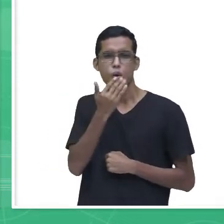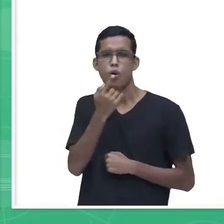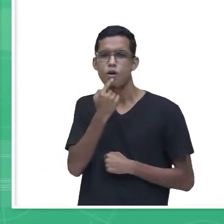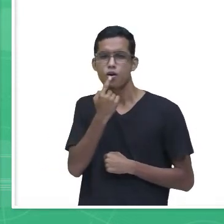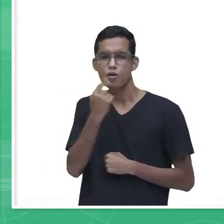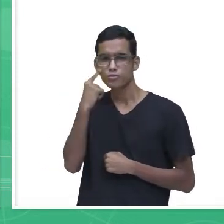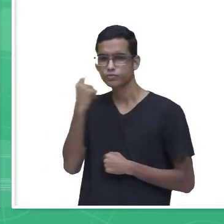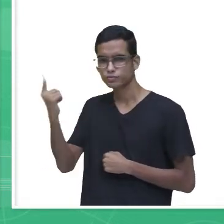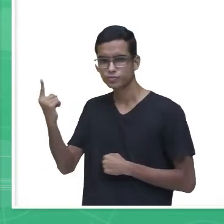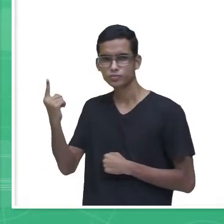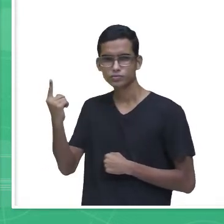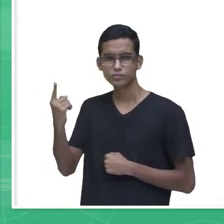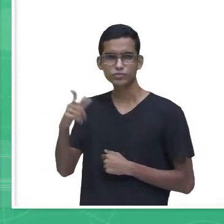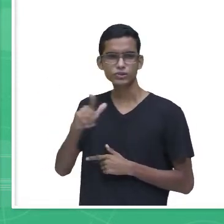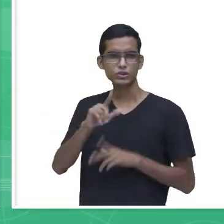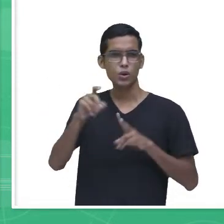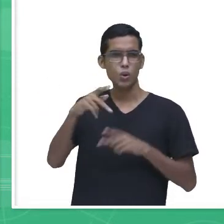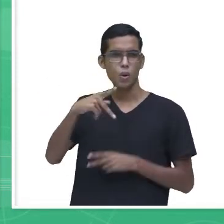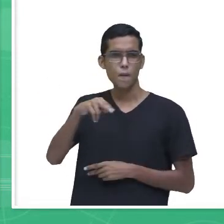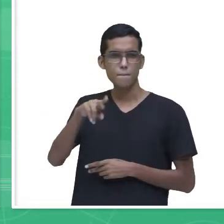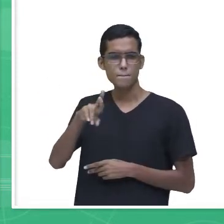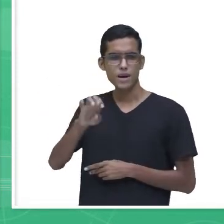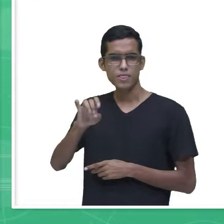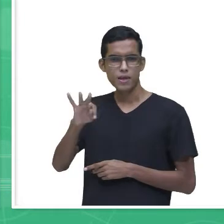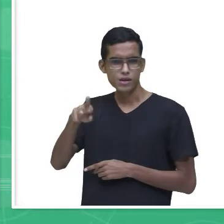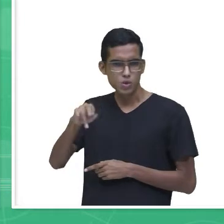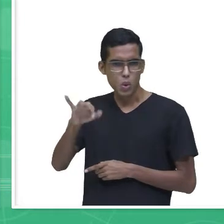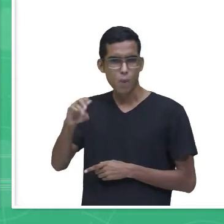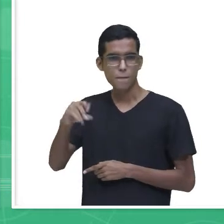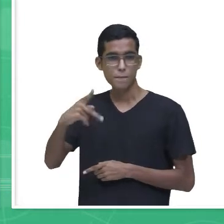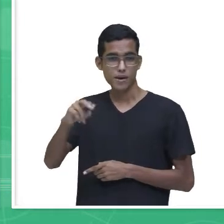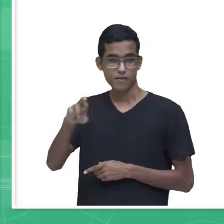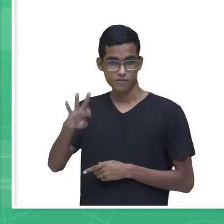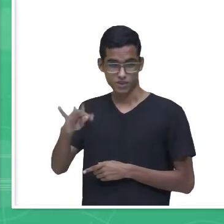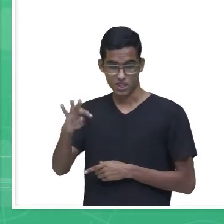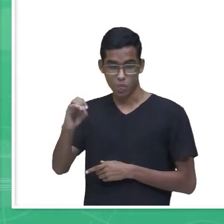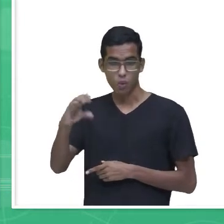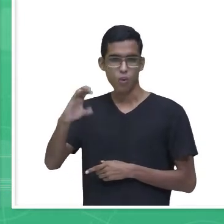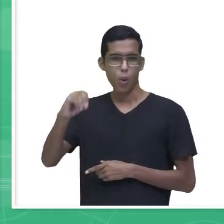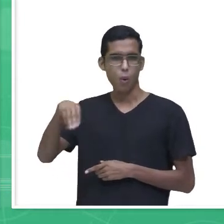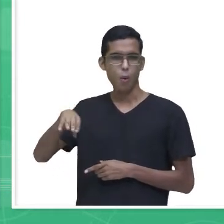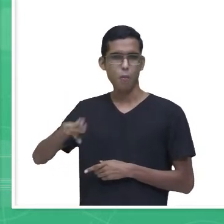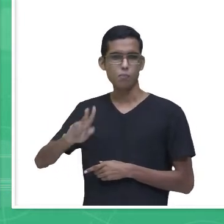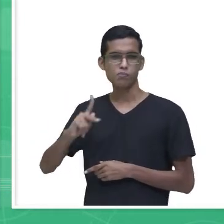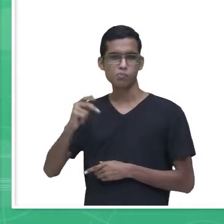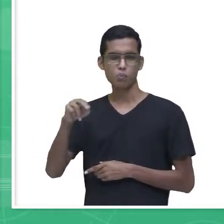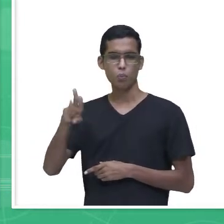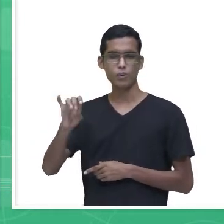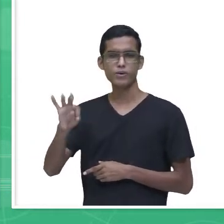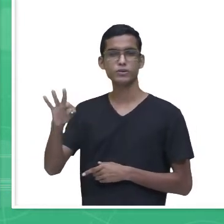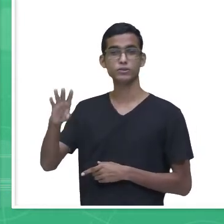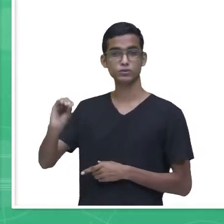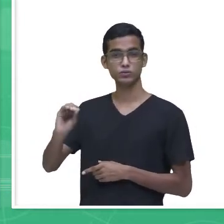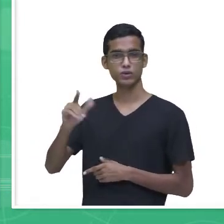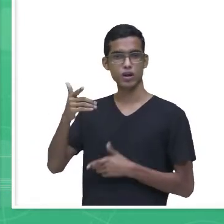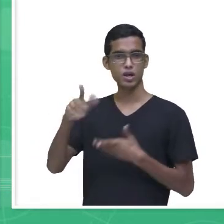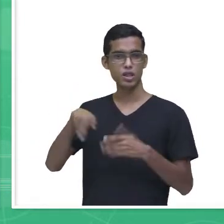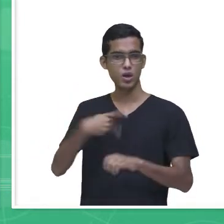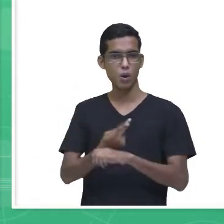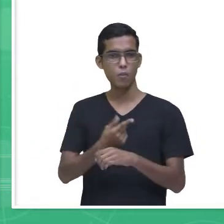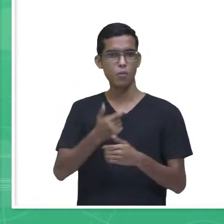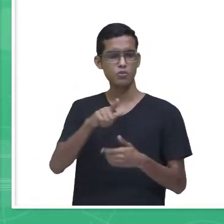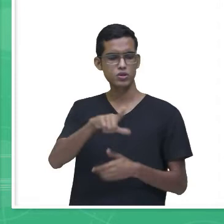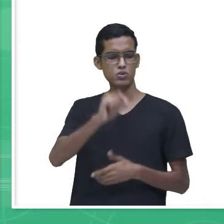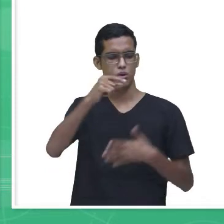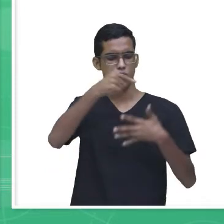no pretérito perfeito composto e em seguida aponte quais estão corretos, ou